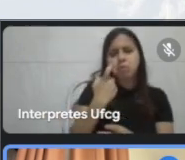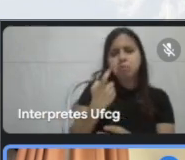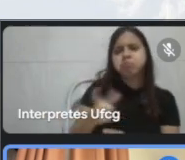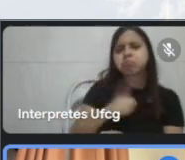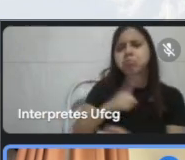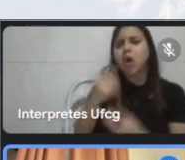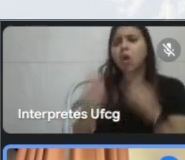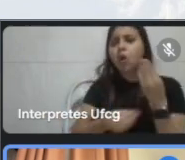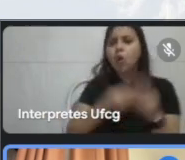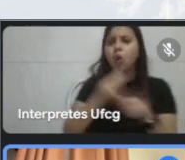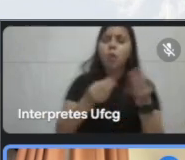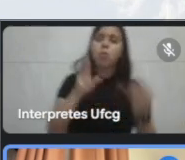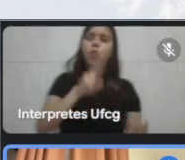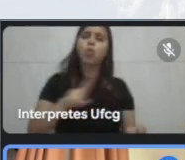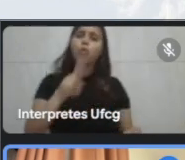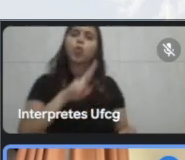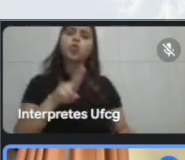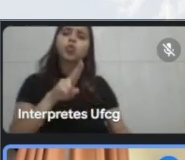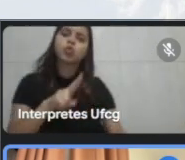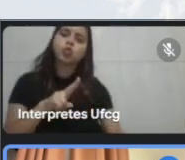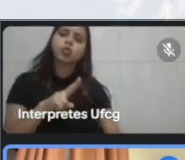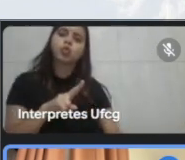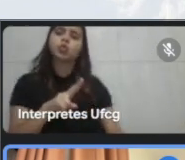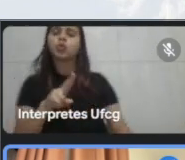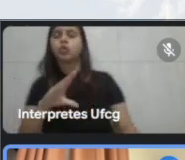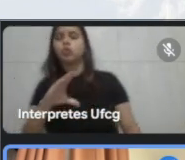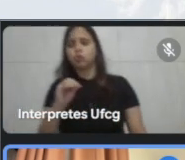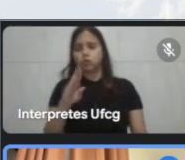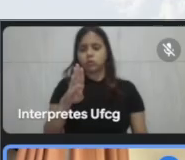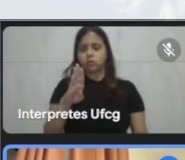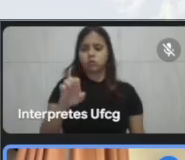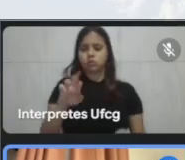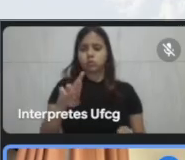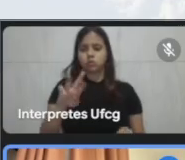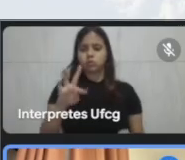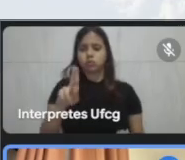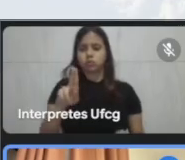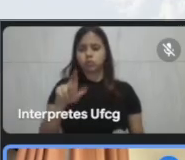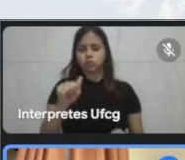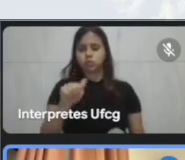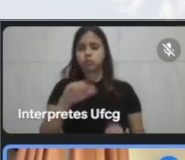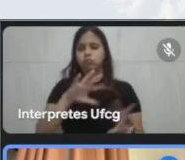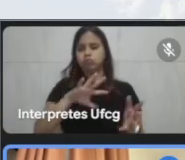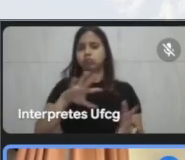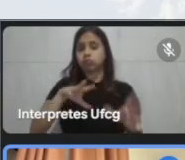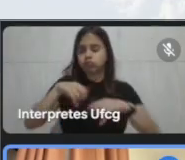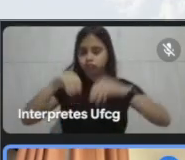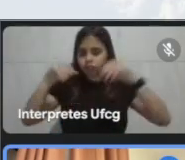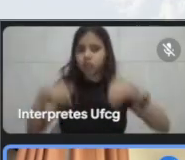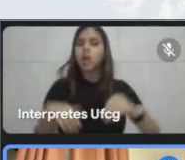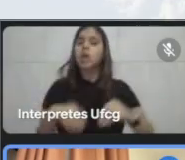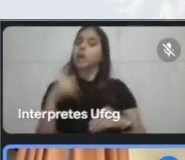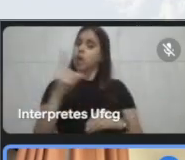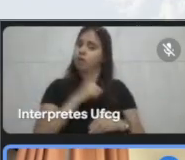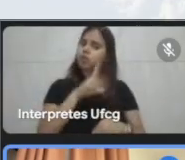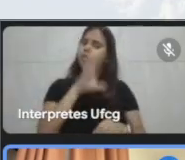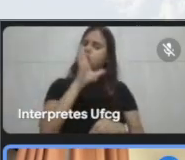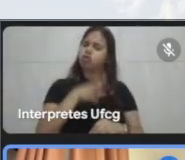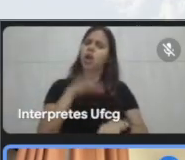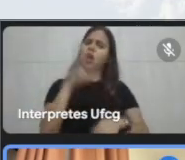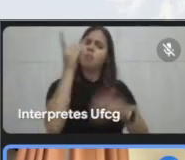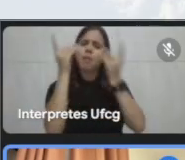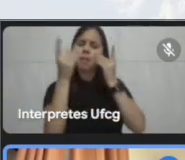simulações futuras de uso e cobertura da terra e entender um pouco melhor como isso ocorre. Então, quando tiver direitinho todos os dados, eu coloco lá no grupo do